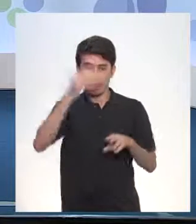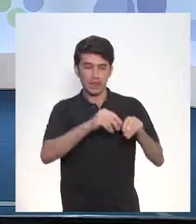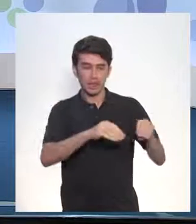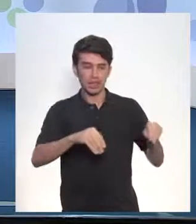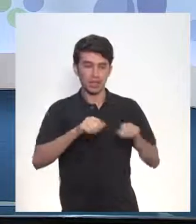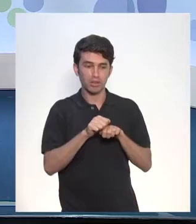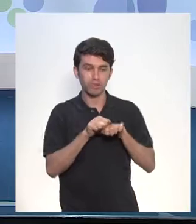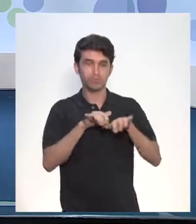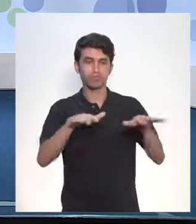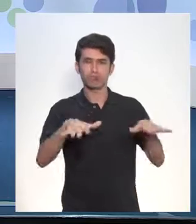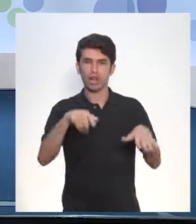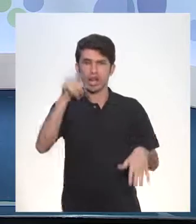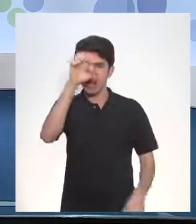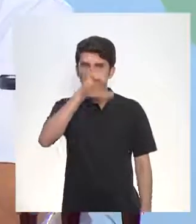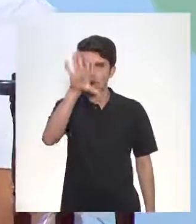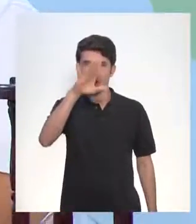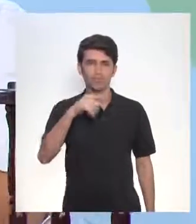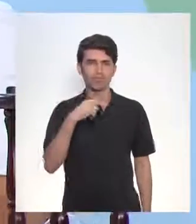expandir na Europa.